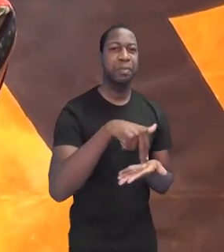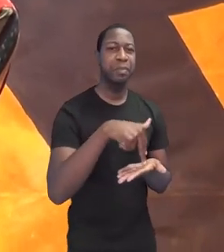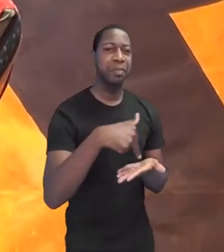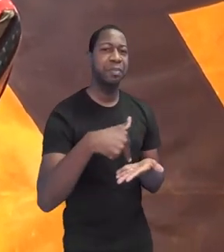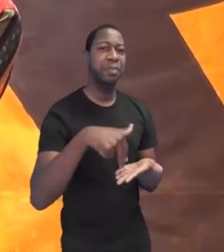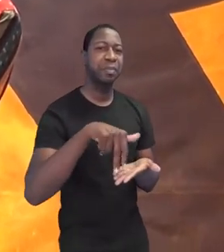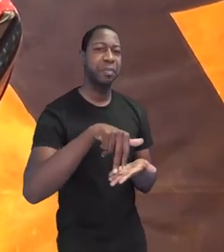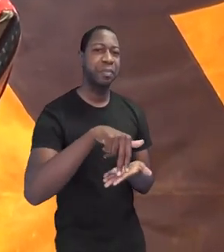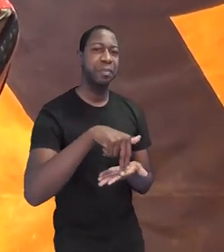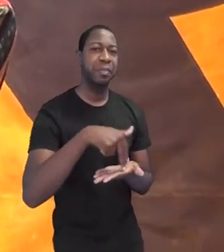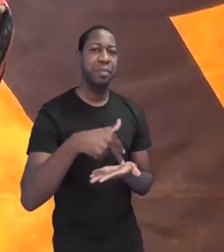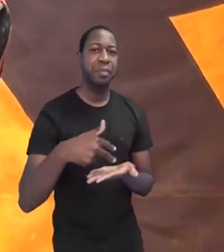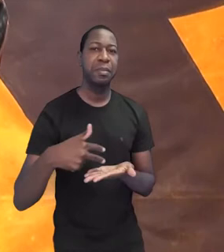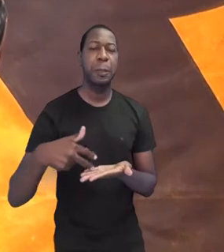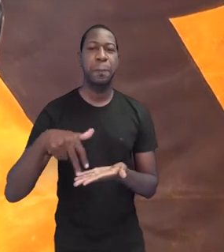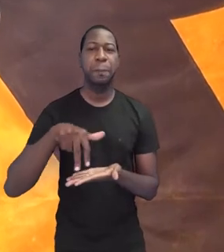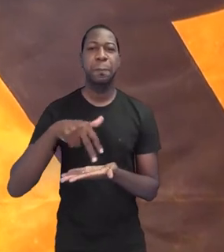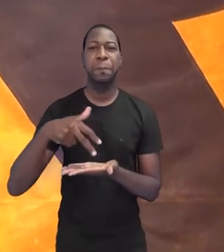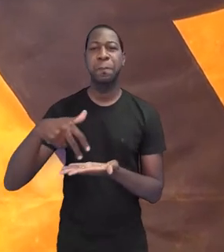venço.